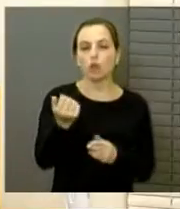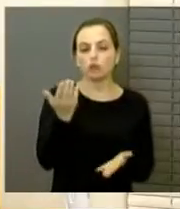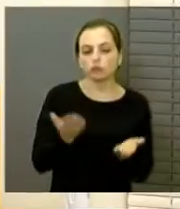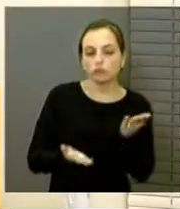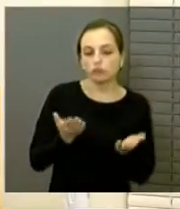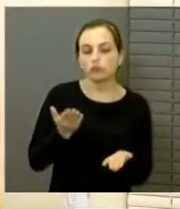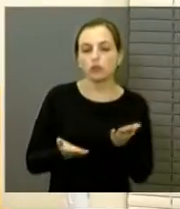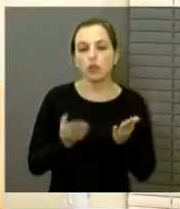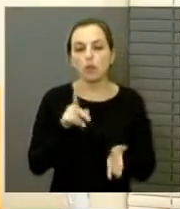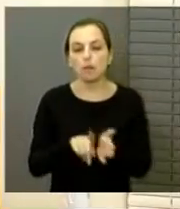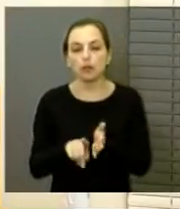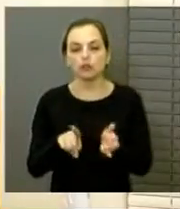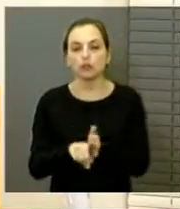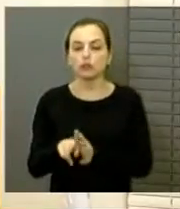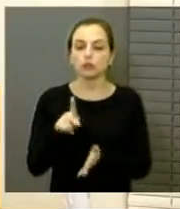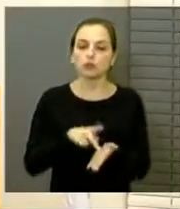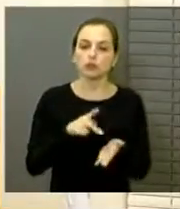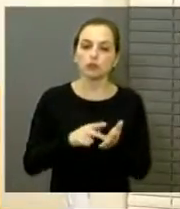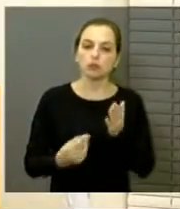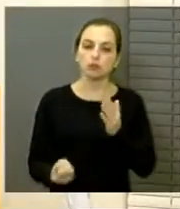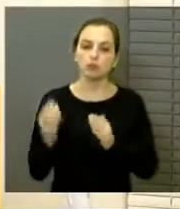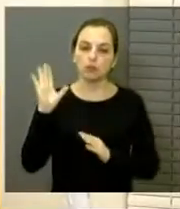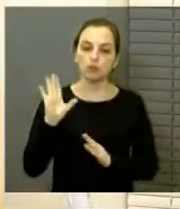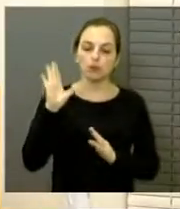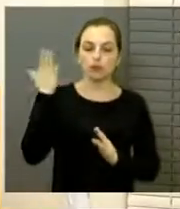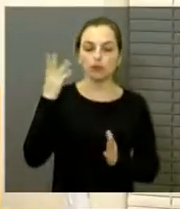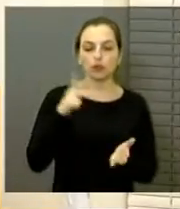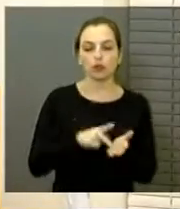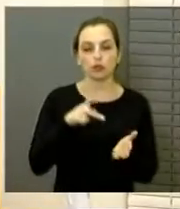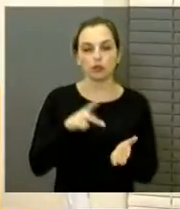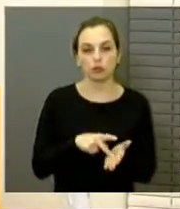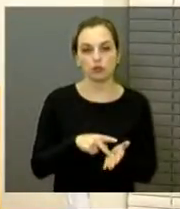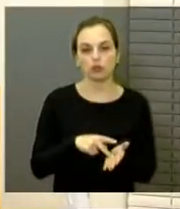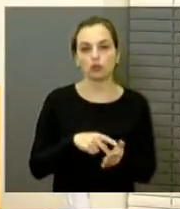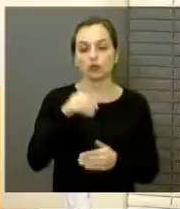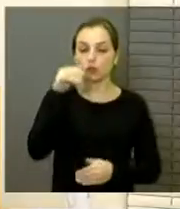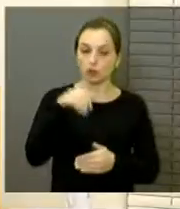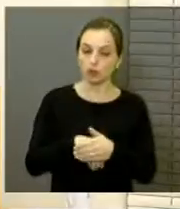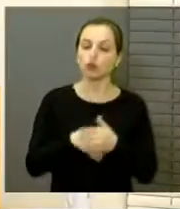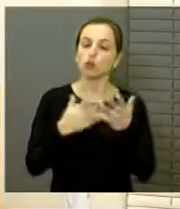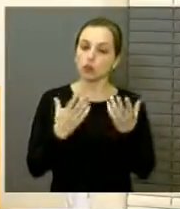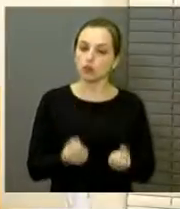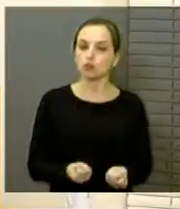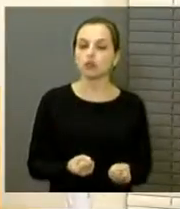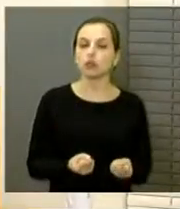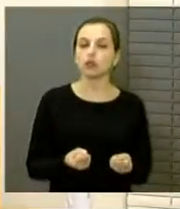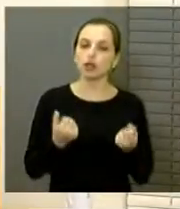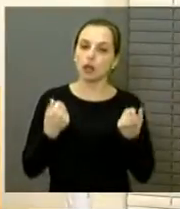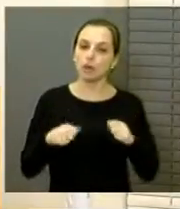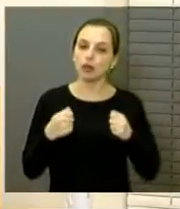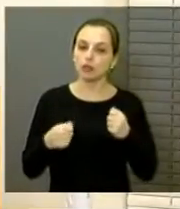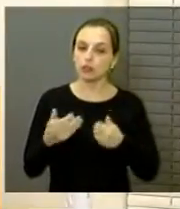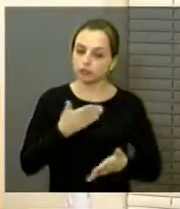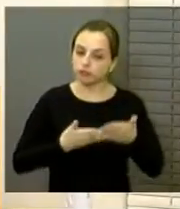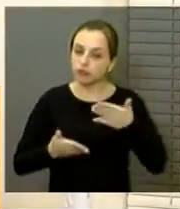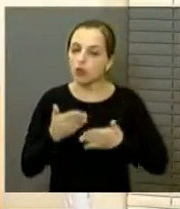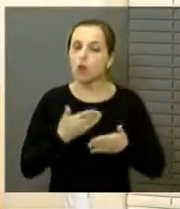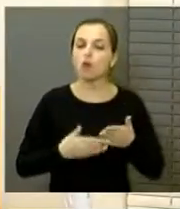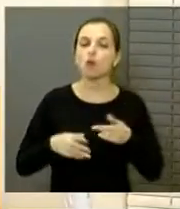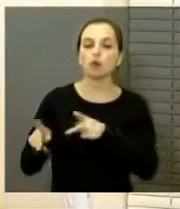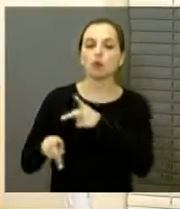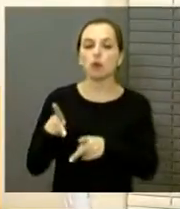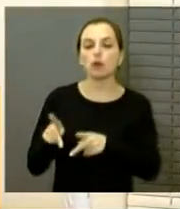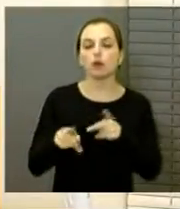balancete da realidade que poderia acontecer. E, com certeza, quem votou favorável, acho que tem que dialogar com a população e